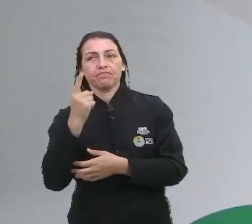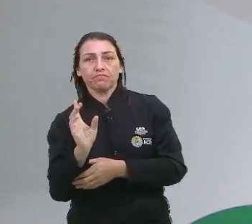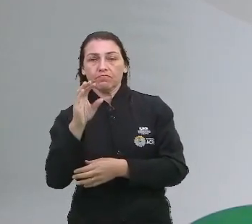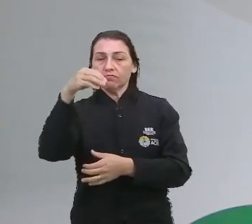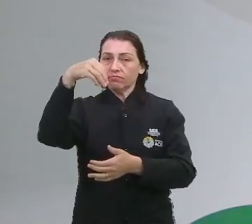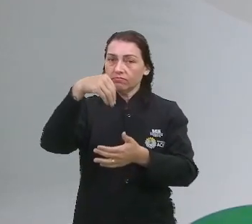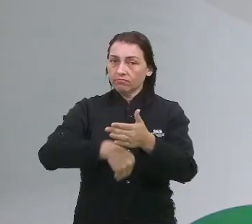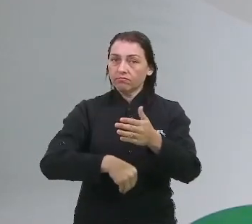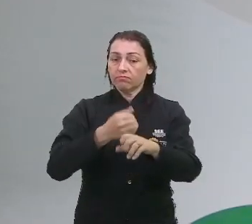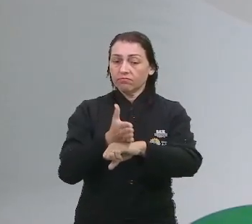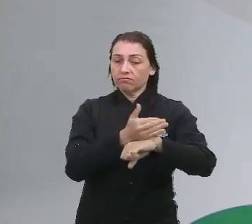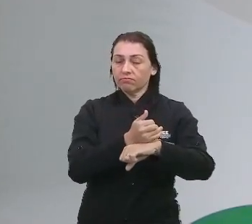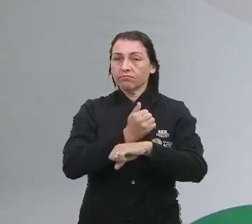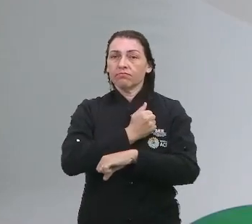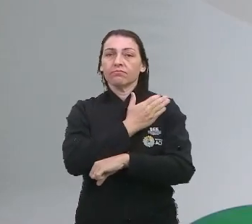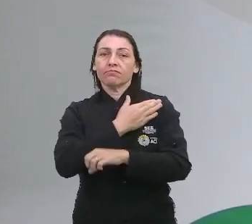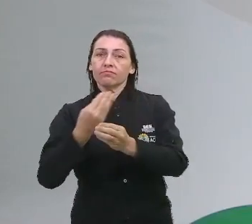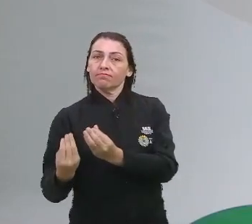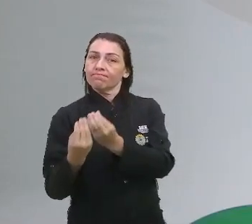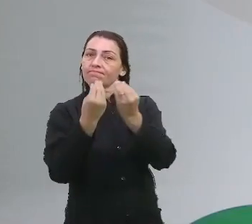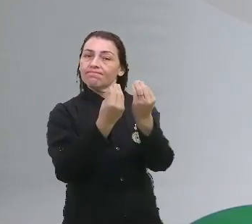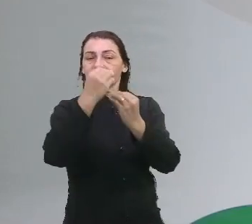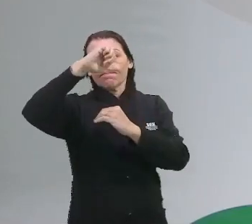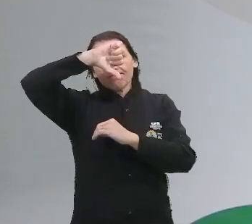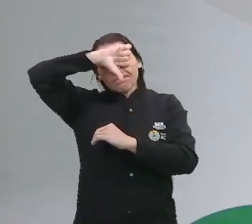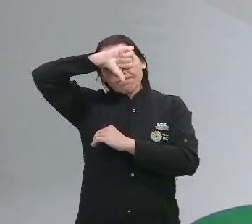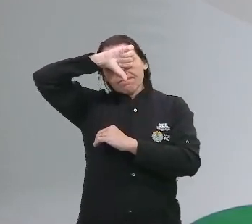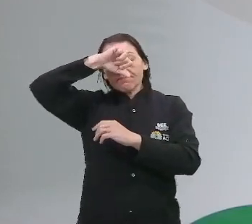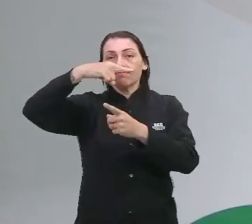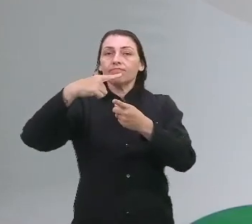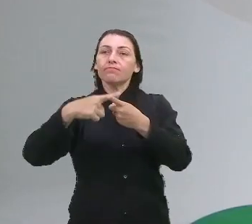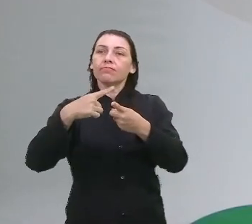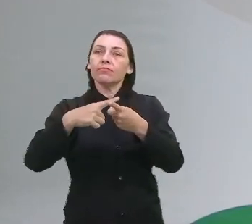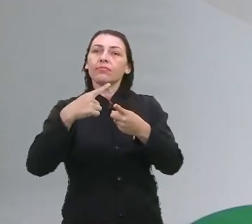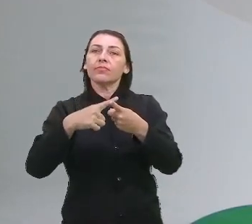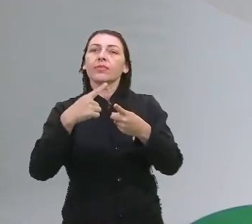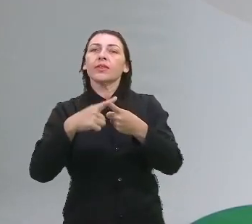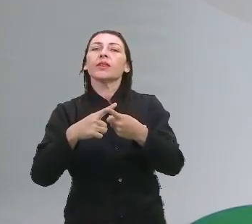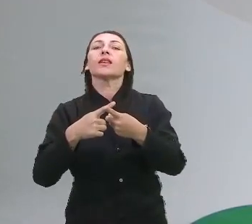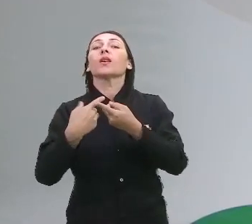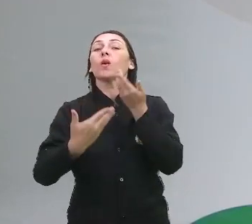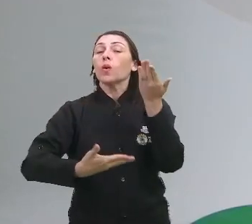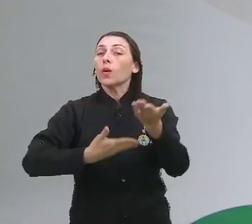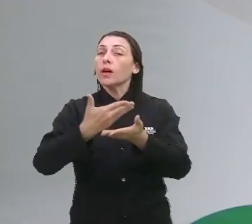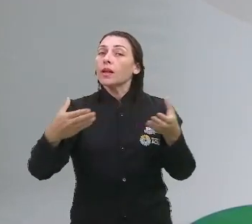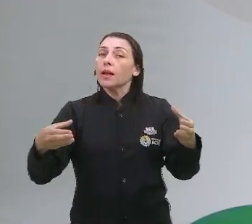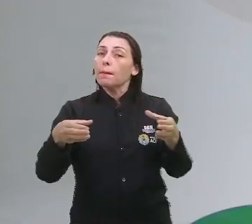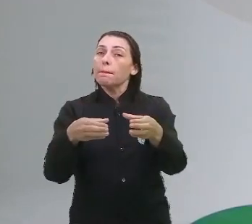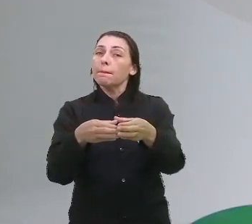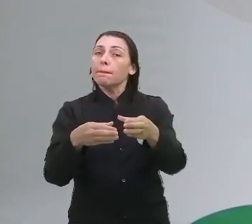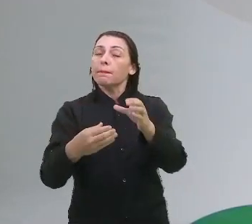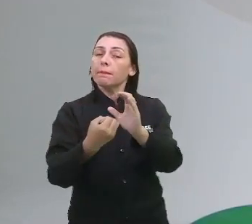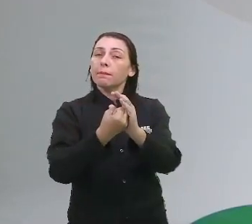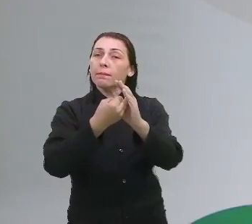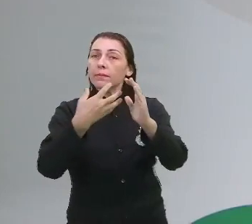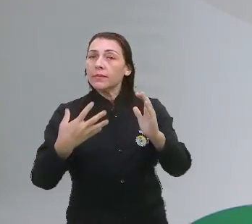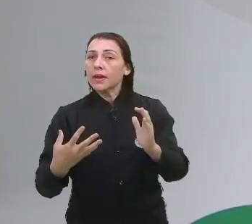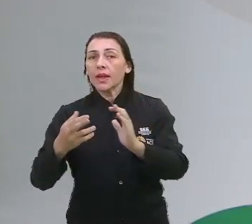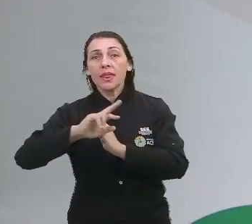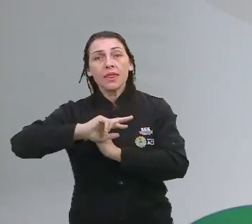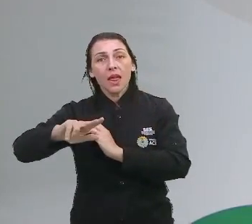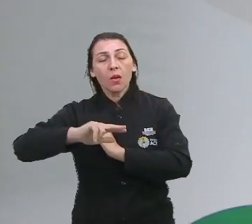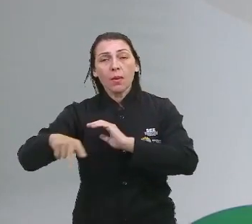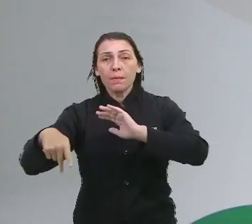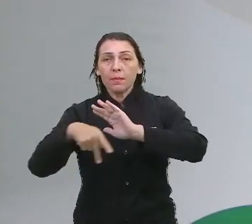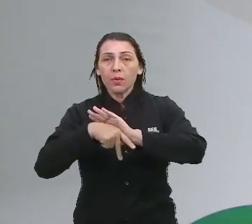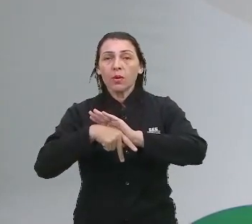dos preconceitos, a gente atribui estereótipos, porque esses estereótipos vão estar correlacionados às características que não